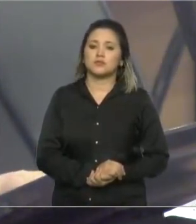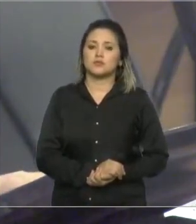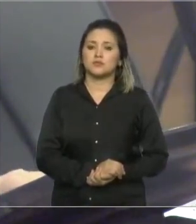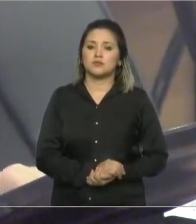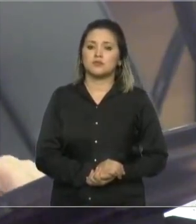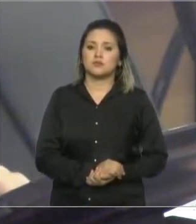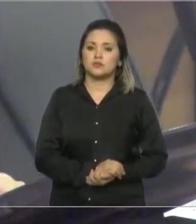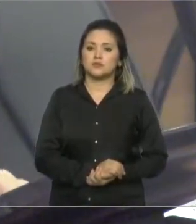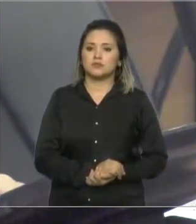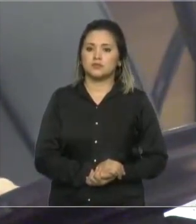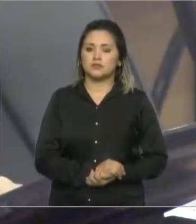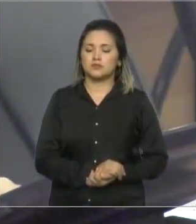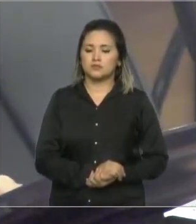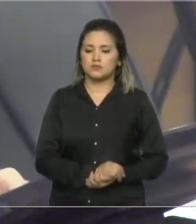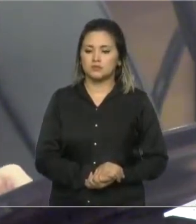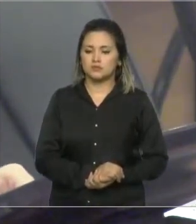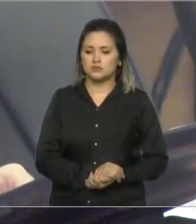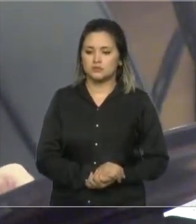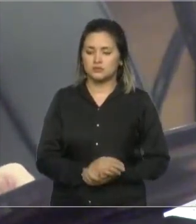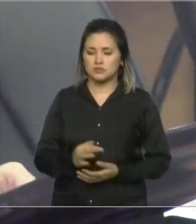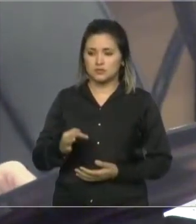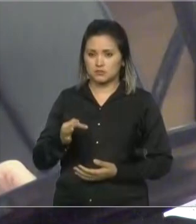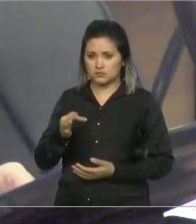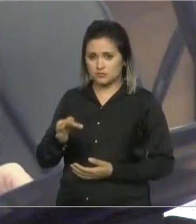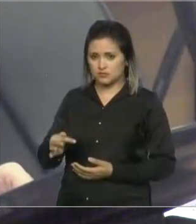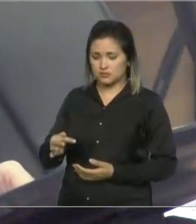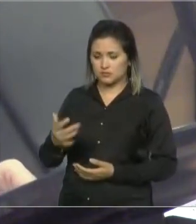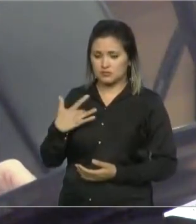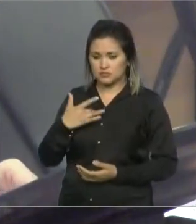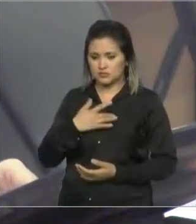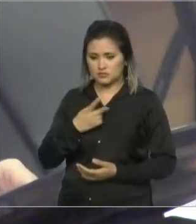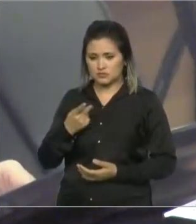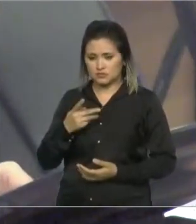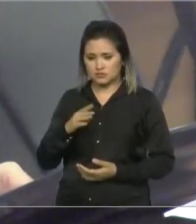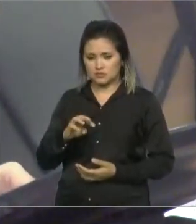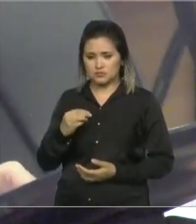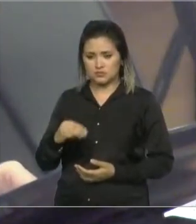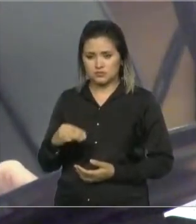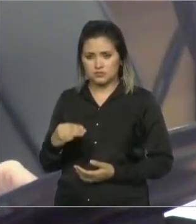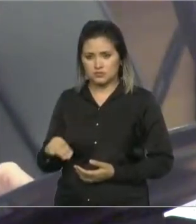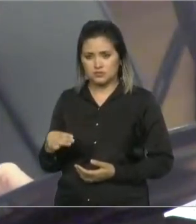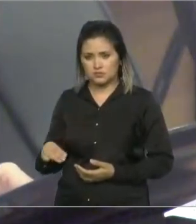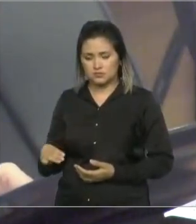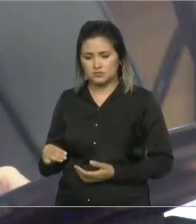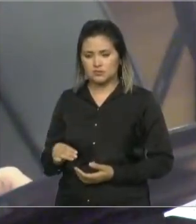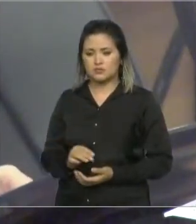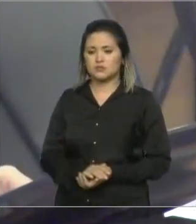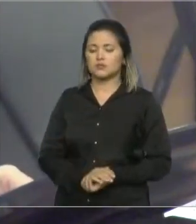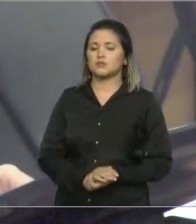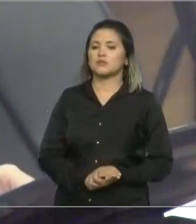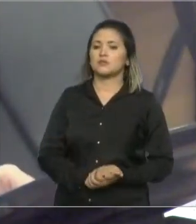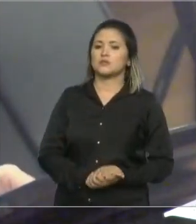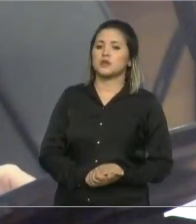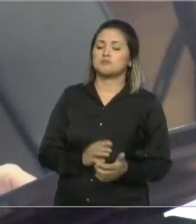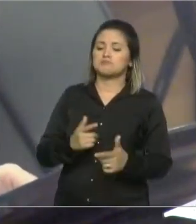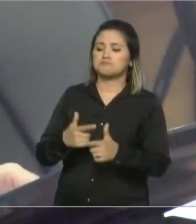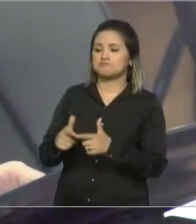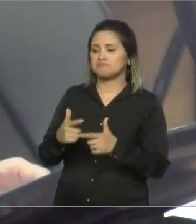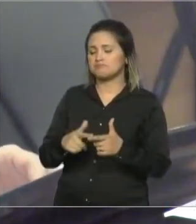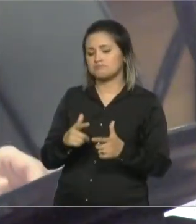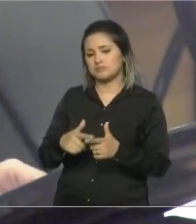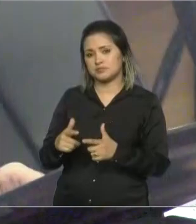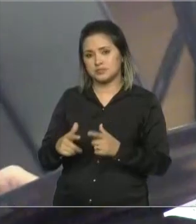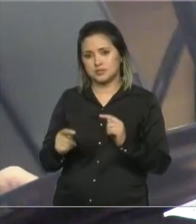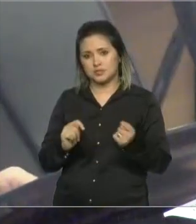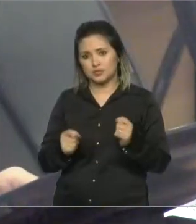vindo para a gestão da saúde pública do Maranhão, mesmo em meio a este mar tenebroso dessa crise financeira que não abandona o